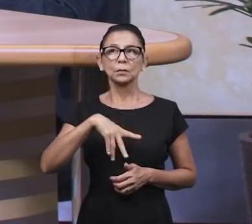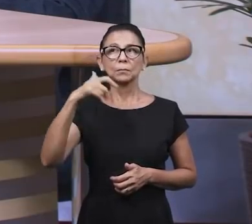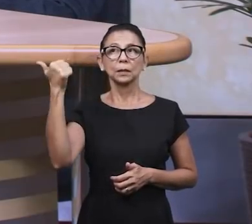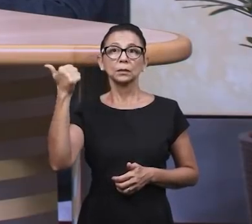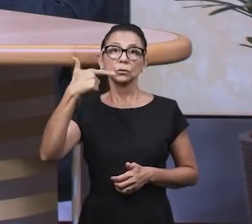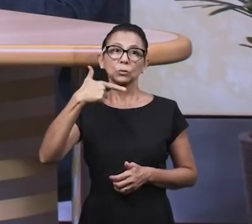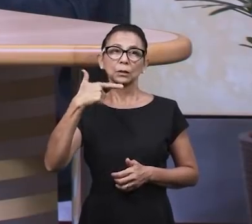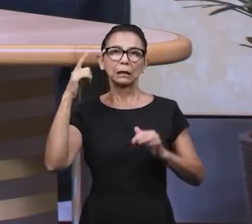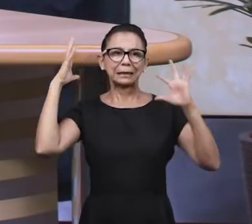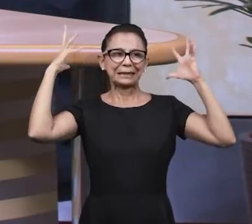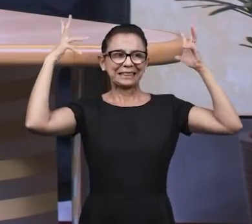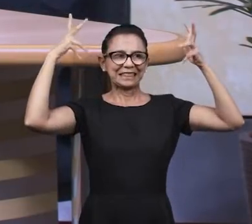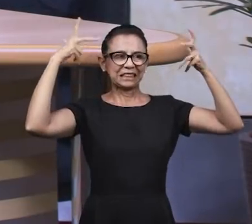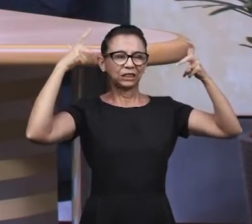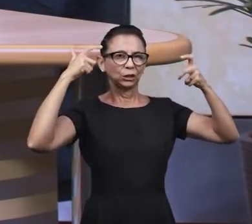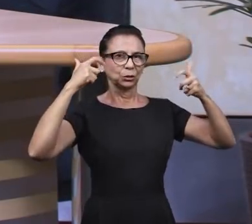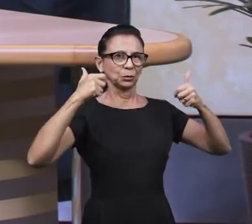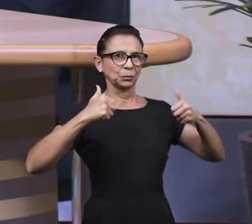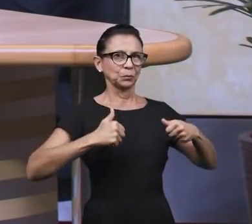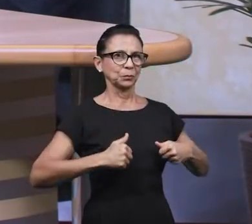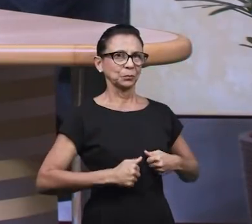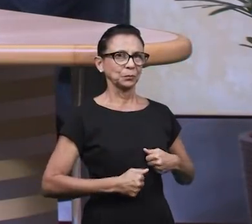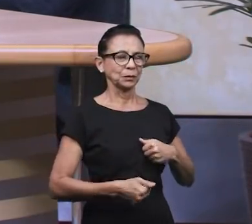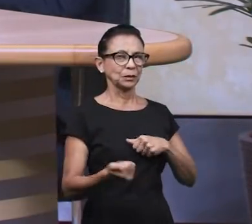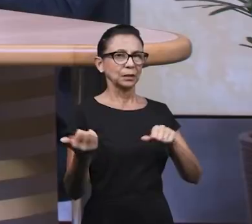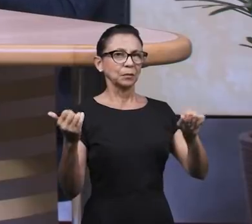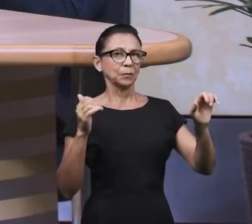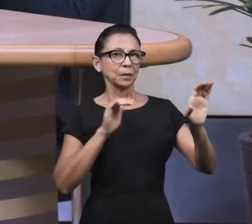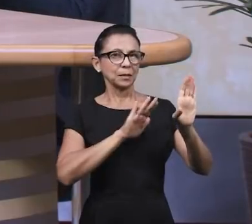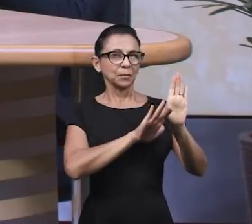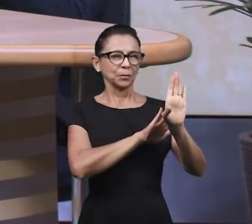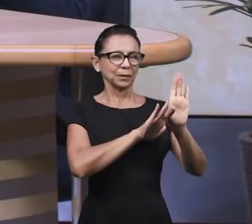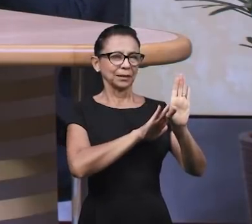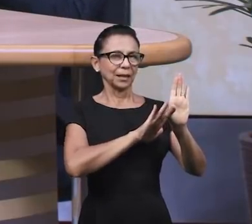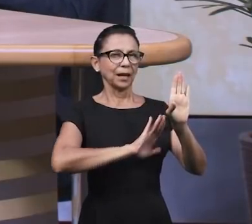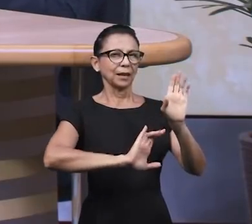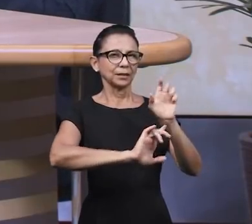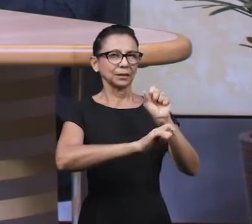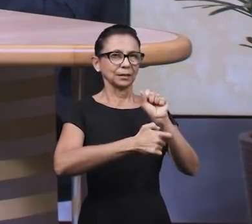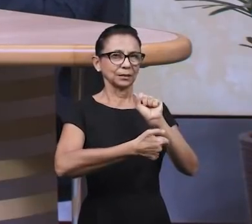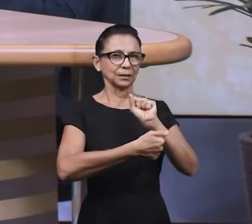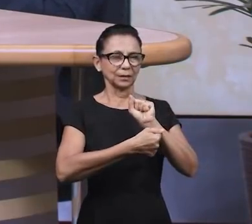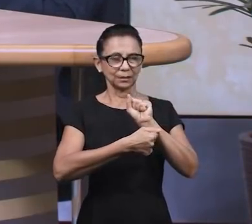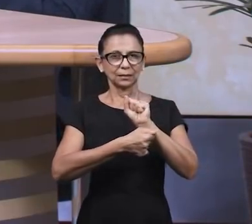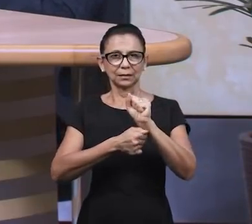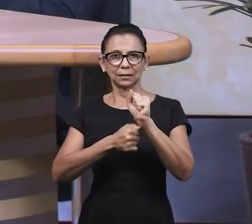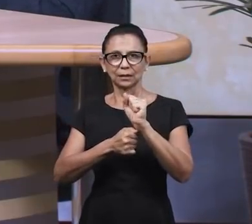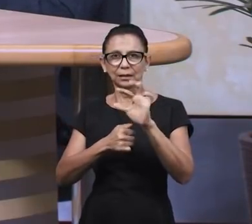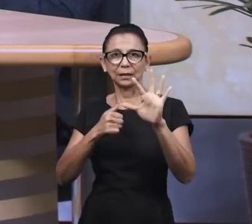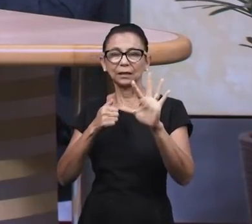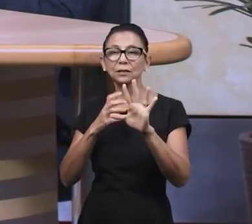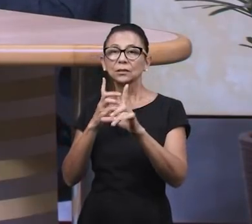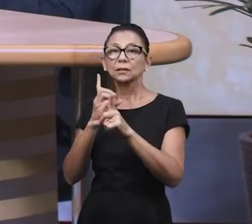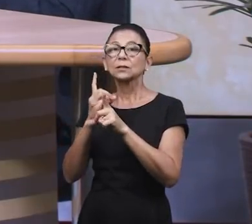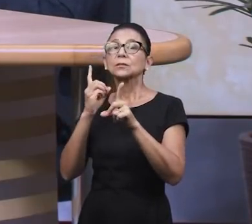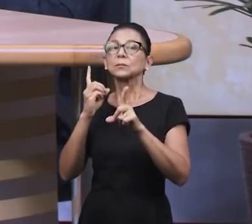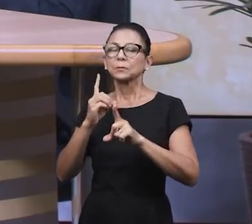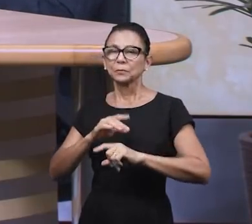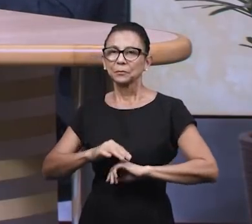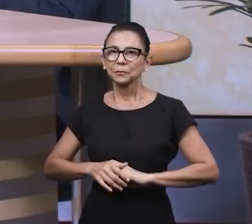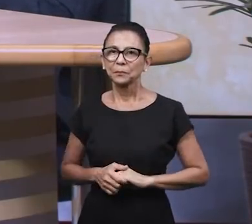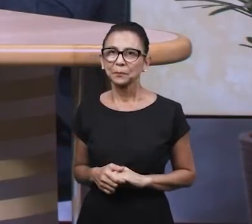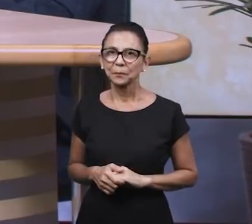enigma decifrado. Mas por trás do enigma decifrado e por trás desse cenário ali que acontece com Sansão